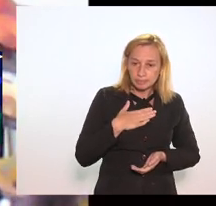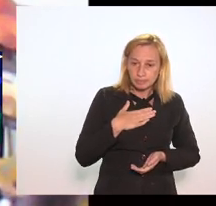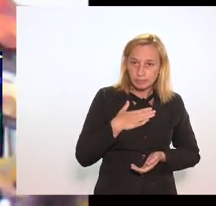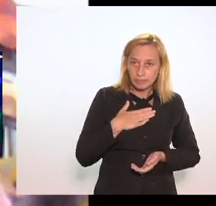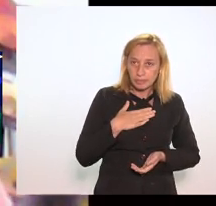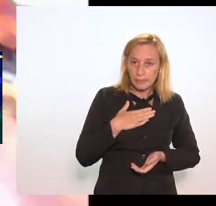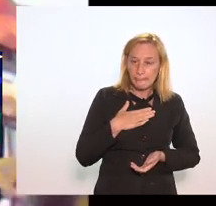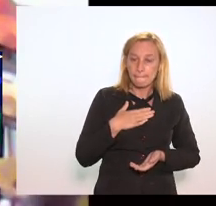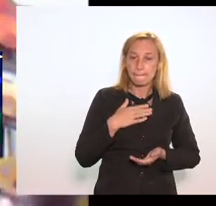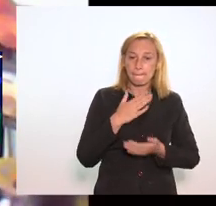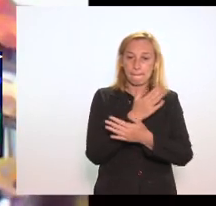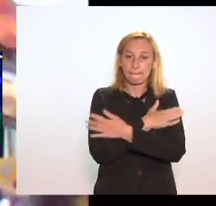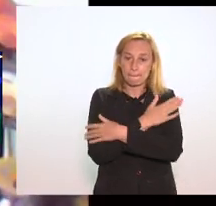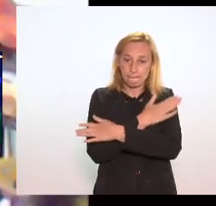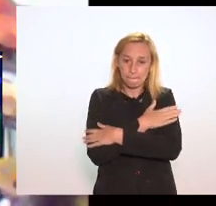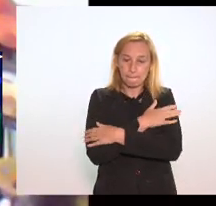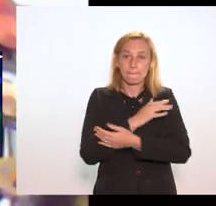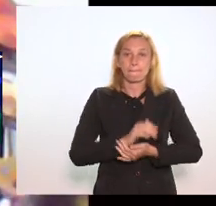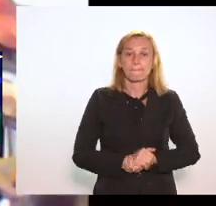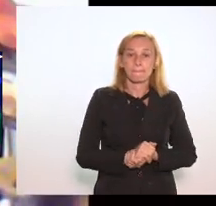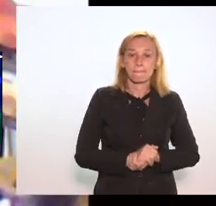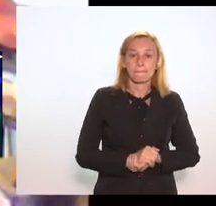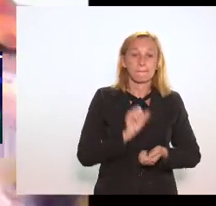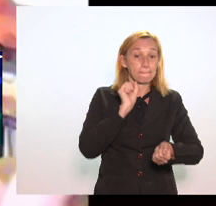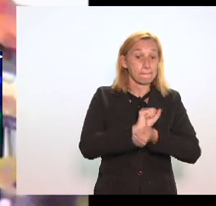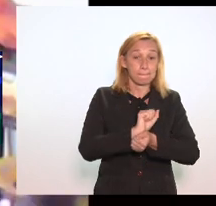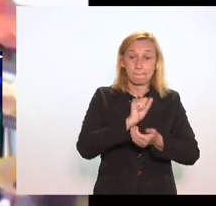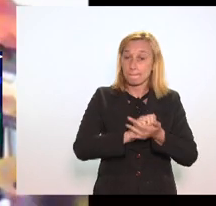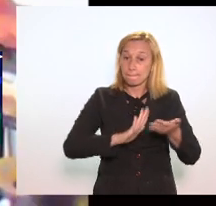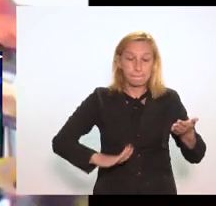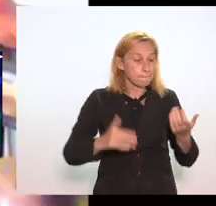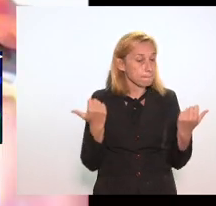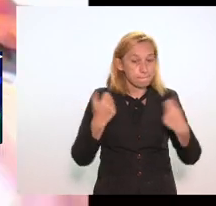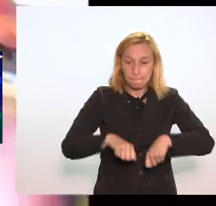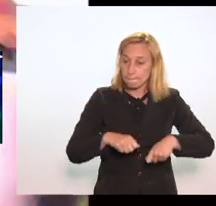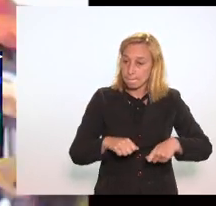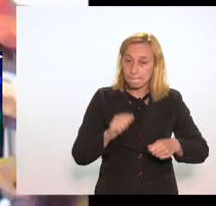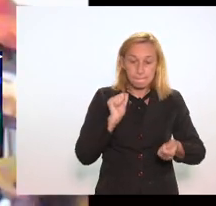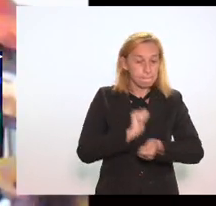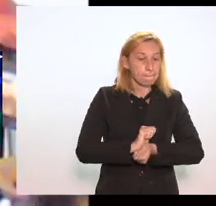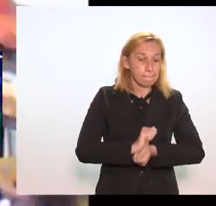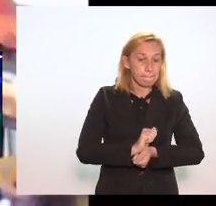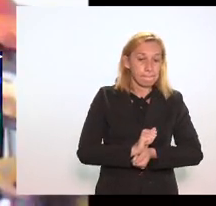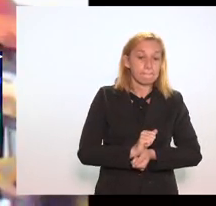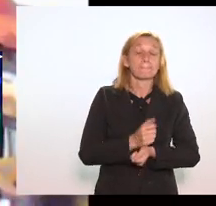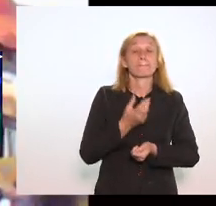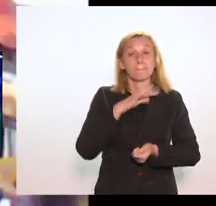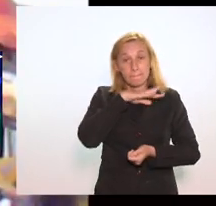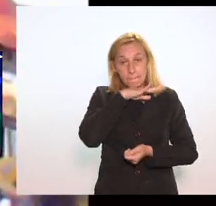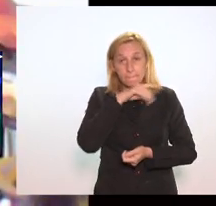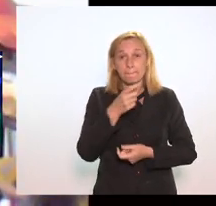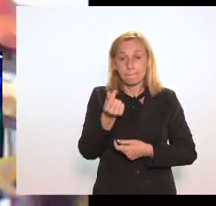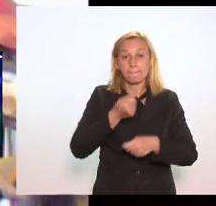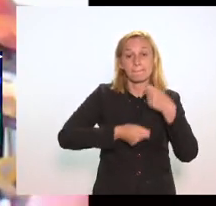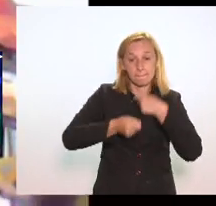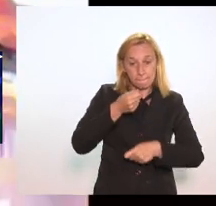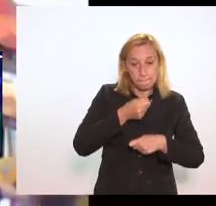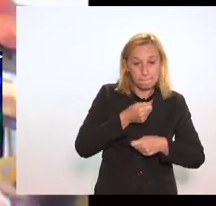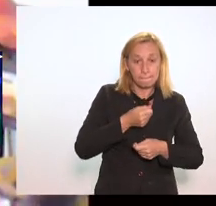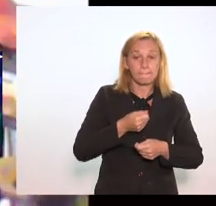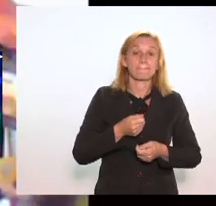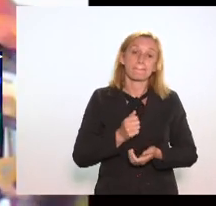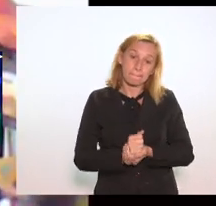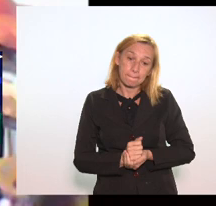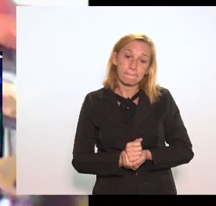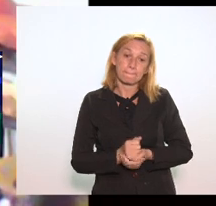alguém elas são feriado Porque com feriado para uma atividades que não precisavam parajos também é ruim para economia e também é ruim para empregabilidade